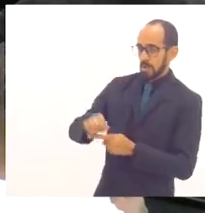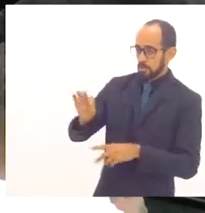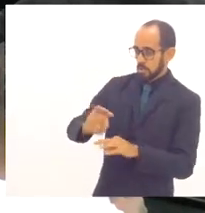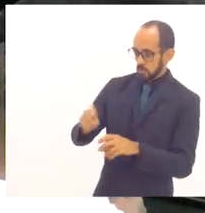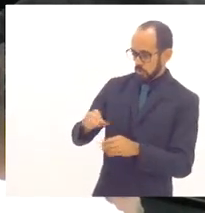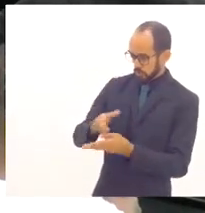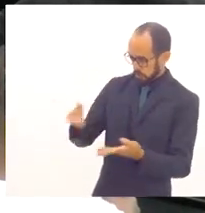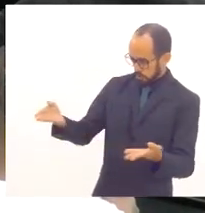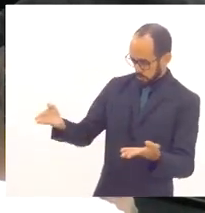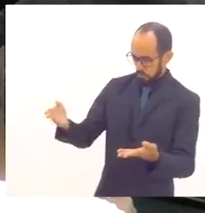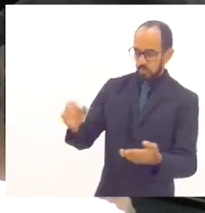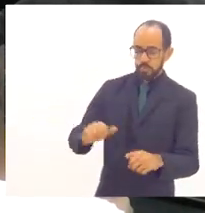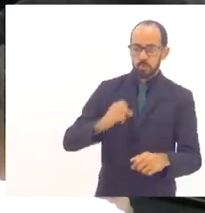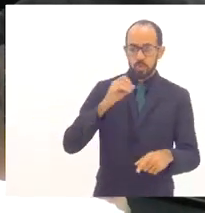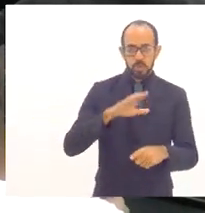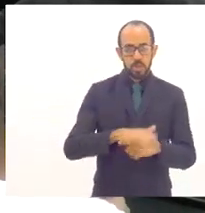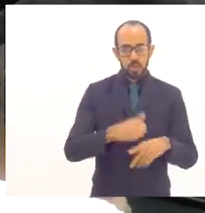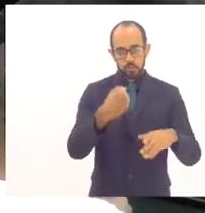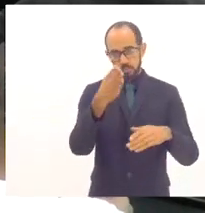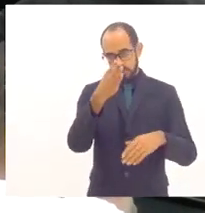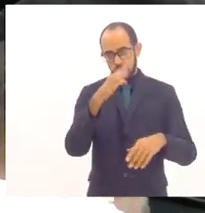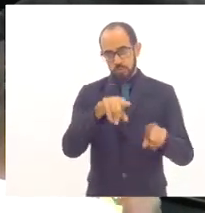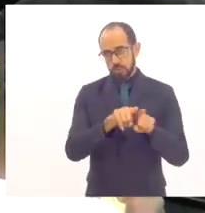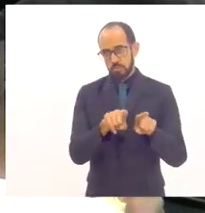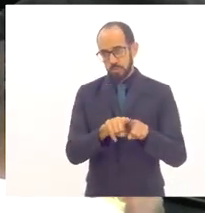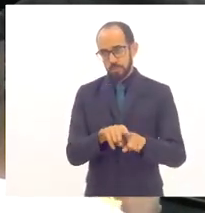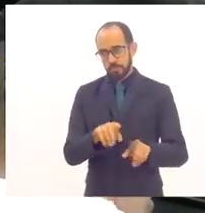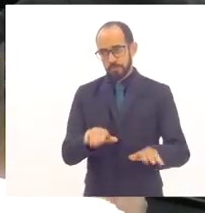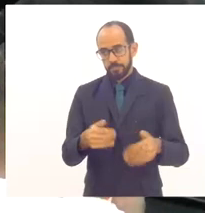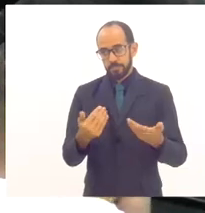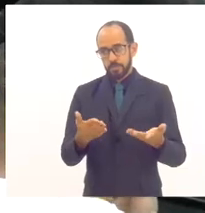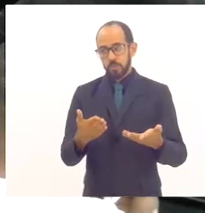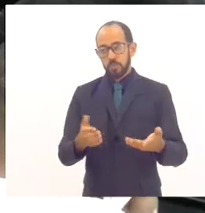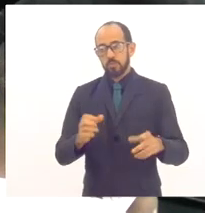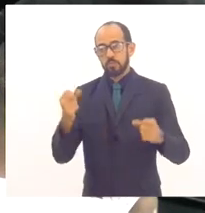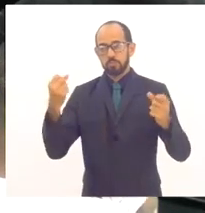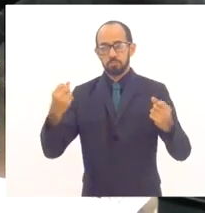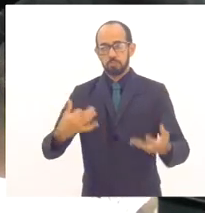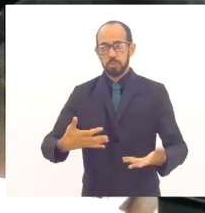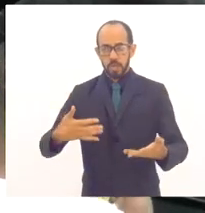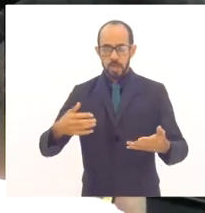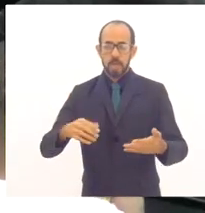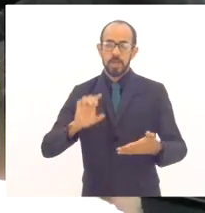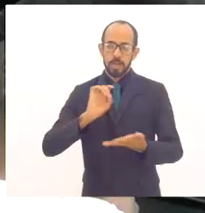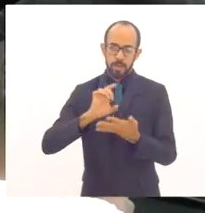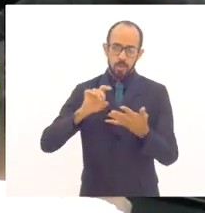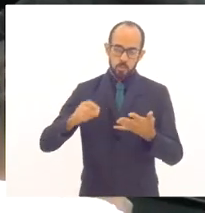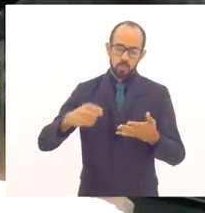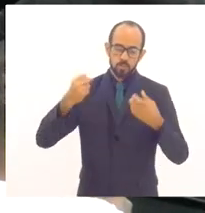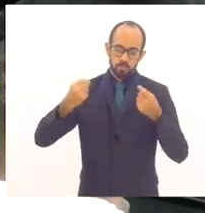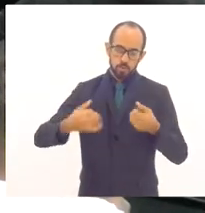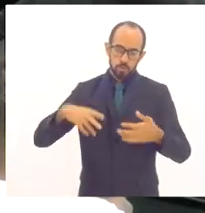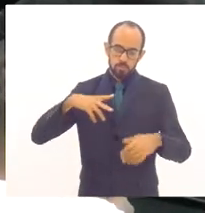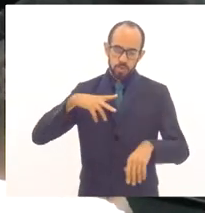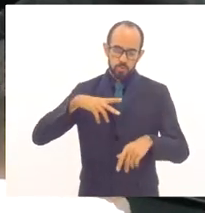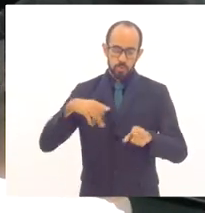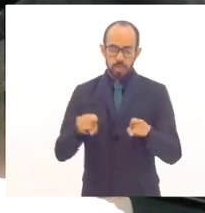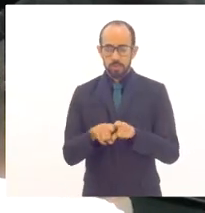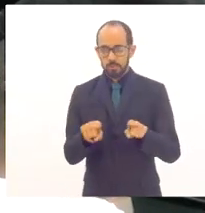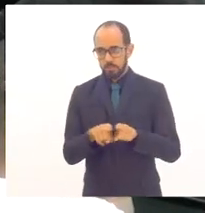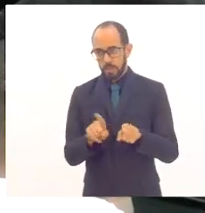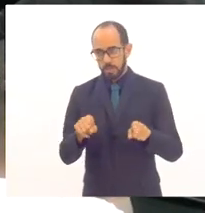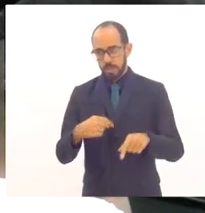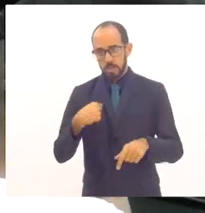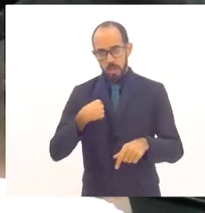aqui. Boa tarde. Então, deixa eu falar um pouquinho aqui, já que todo mundo falou um pouquinho de si, né? Nós estamos nessa